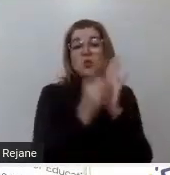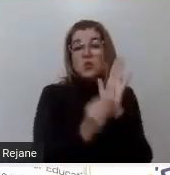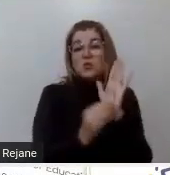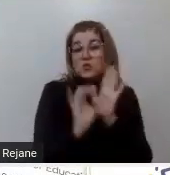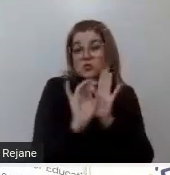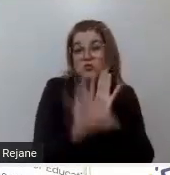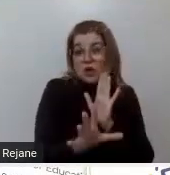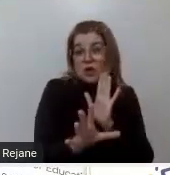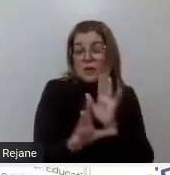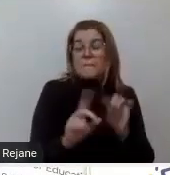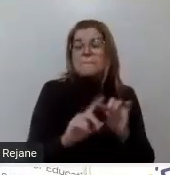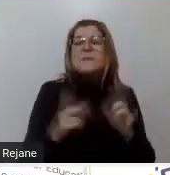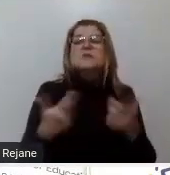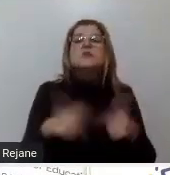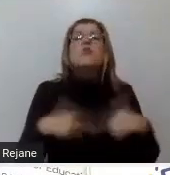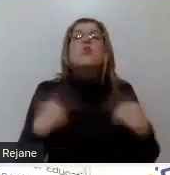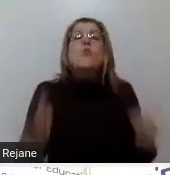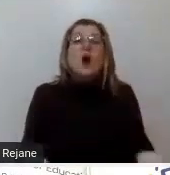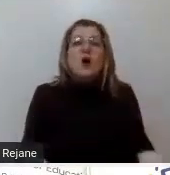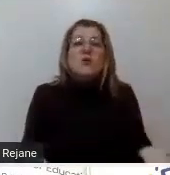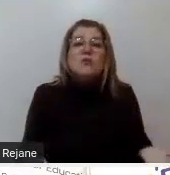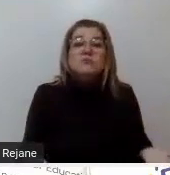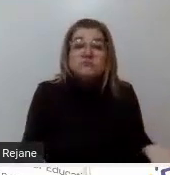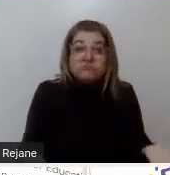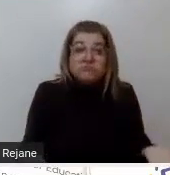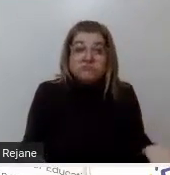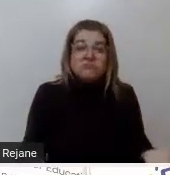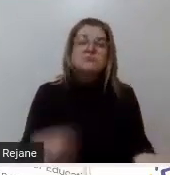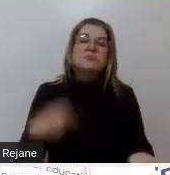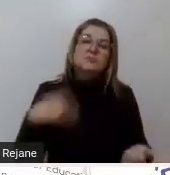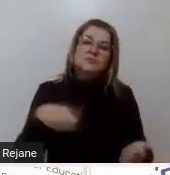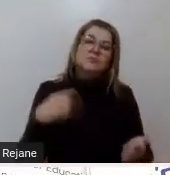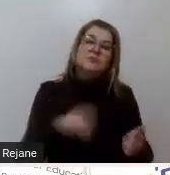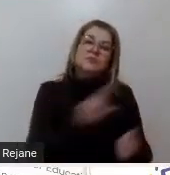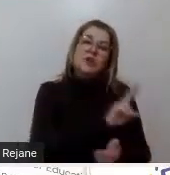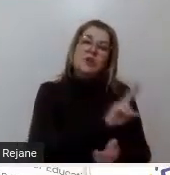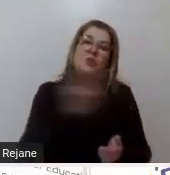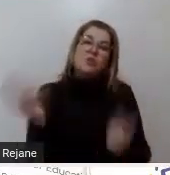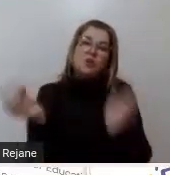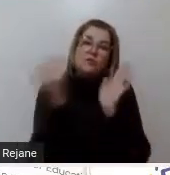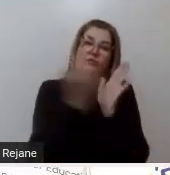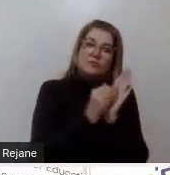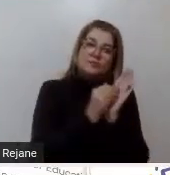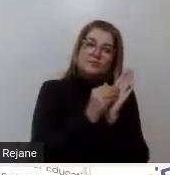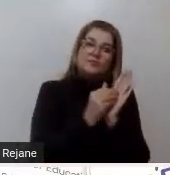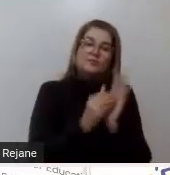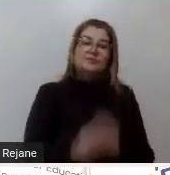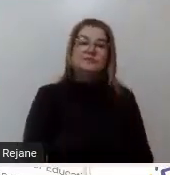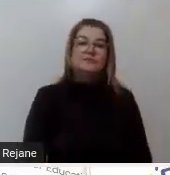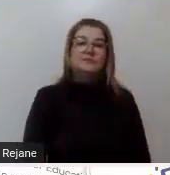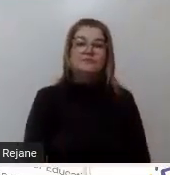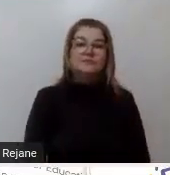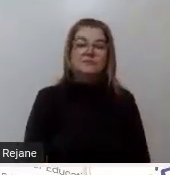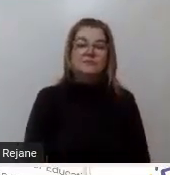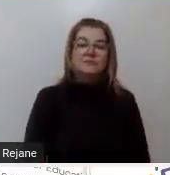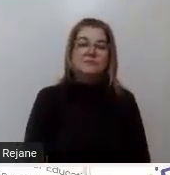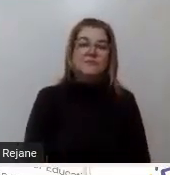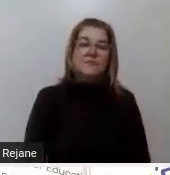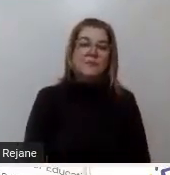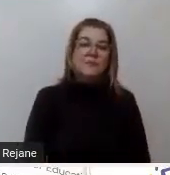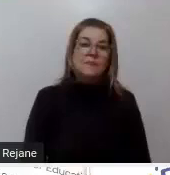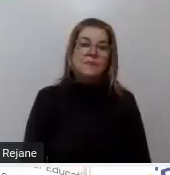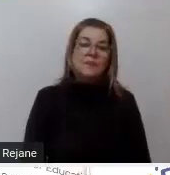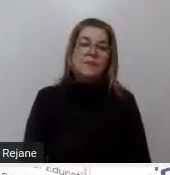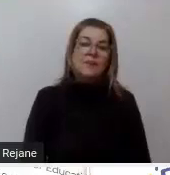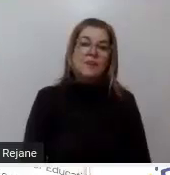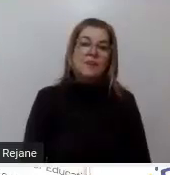mas e aí, qual é o arquivo que você quer? Então, sempre é interessante colocar um nome. Isso. Como eu